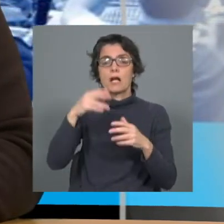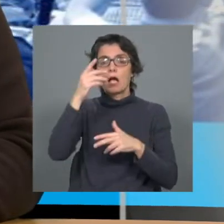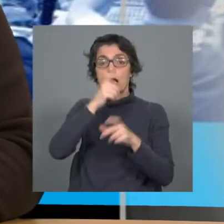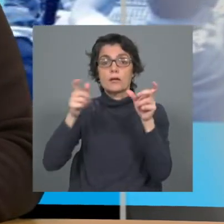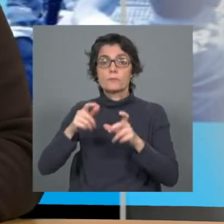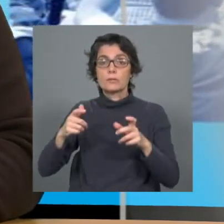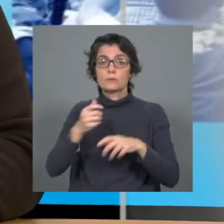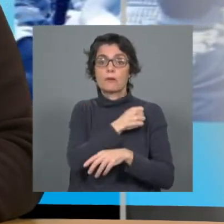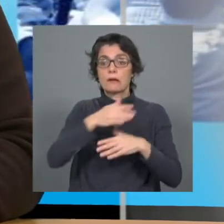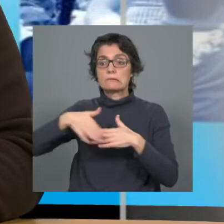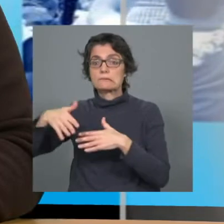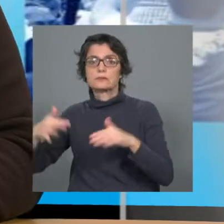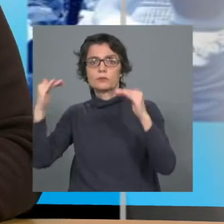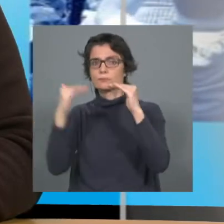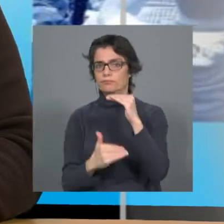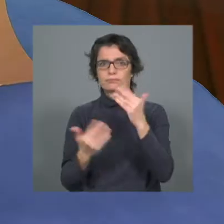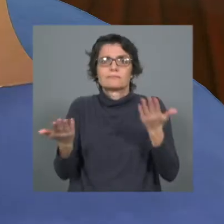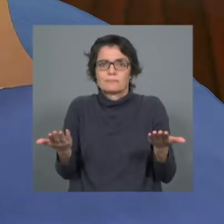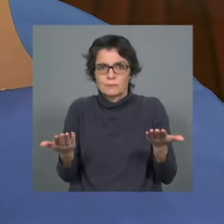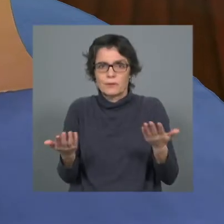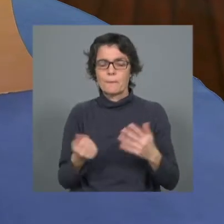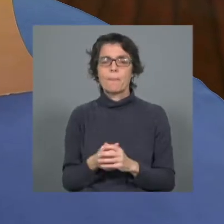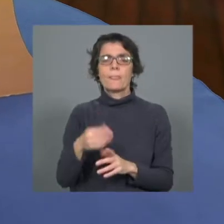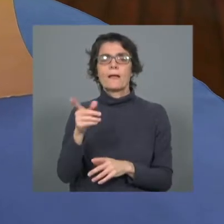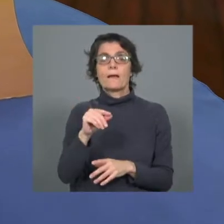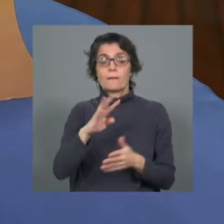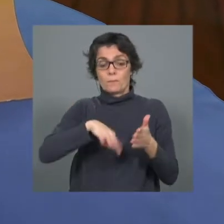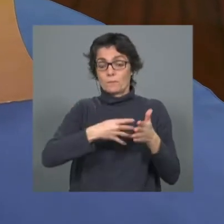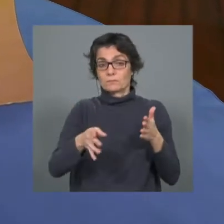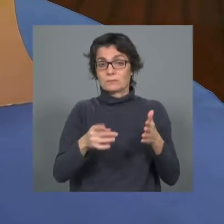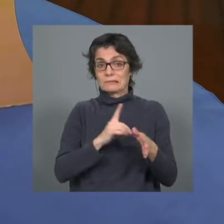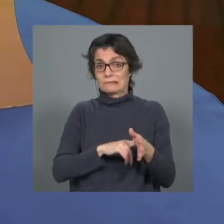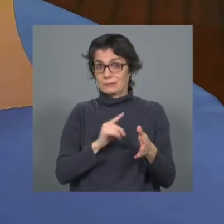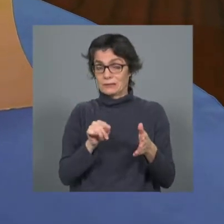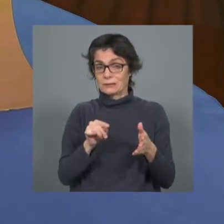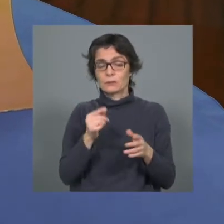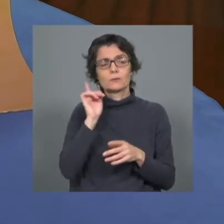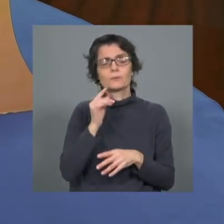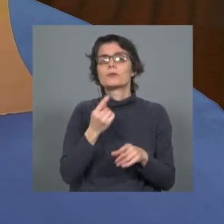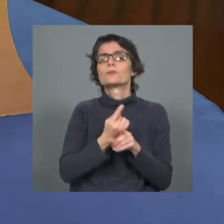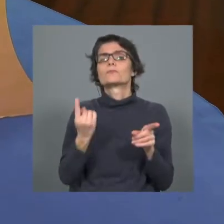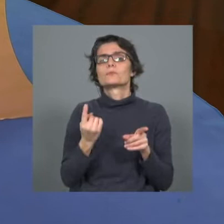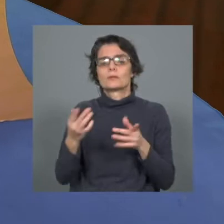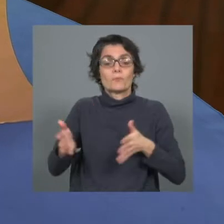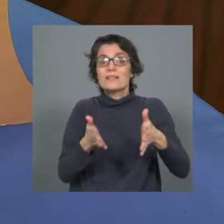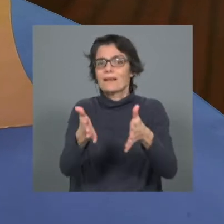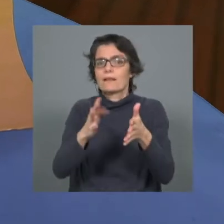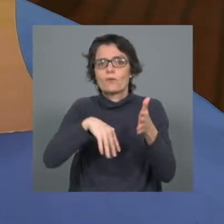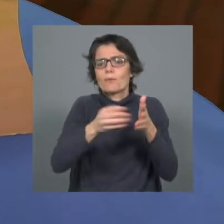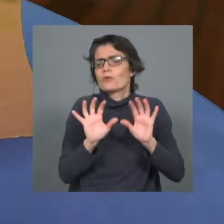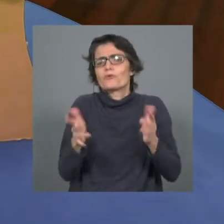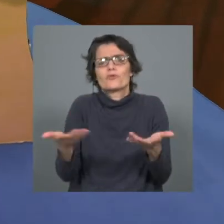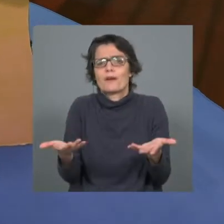confinamento do ano passado. Depois a existência de um plano também, seja um plano geral, seja um plano